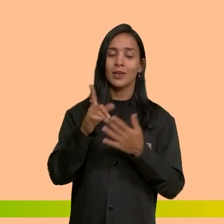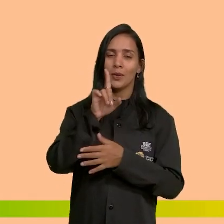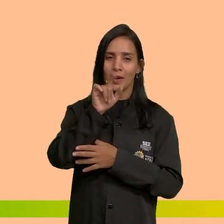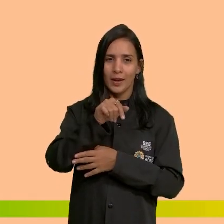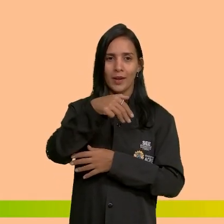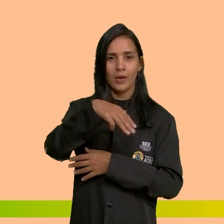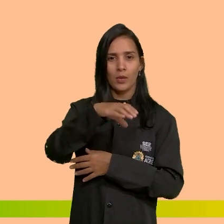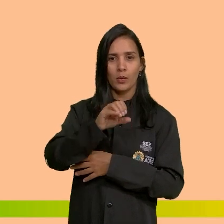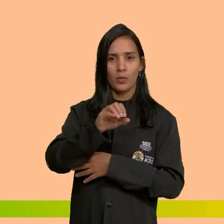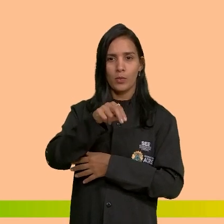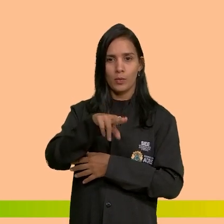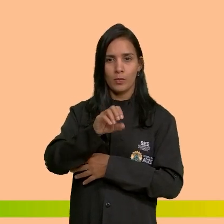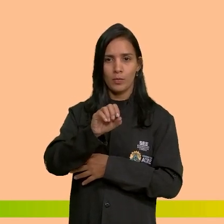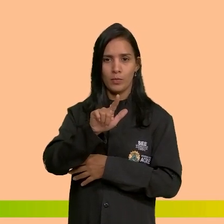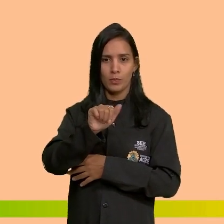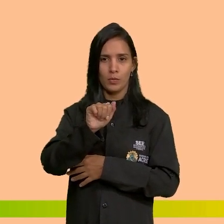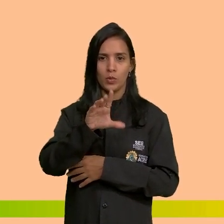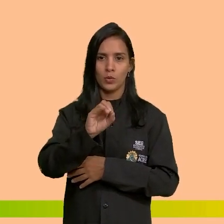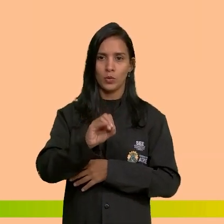monólogo.